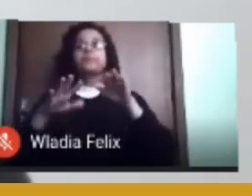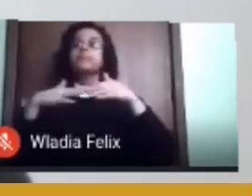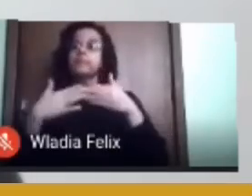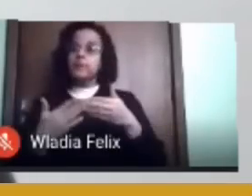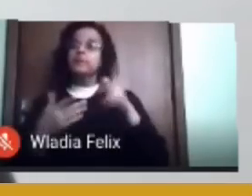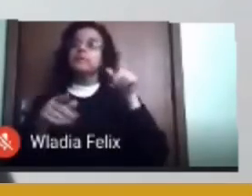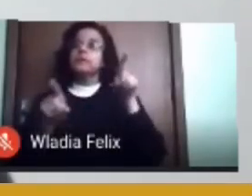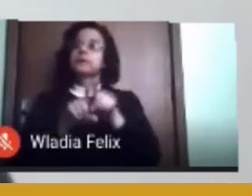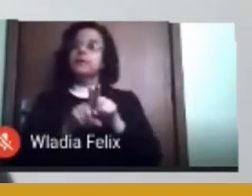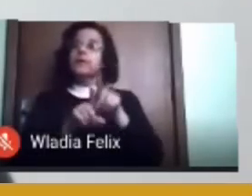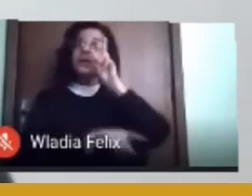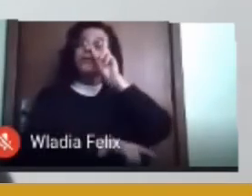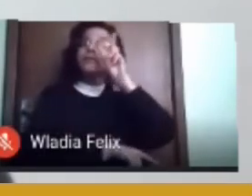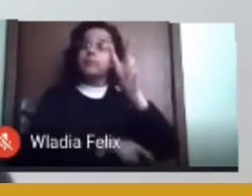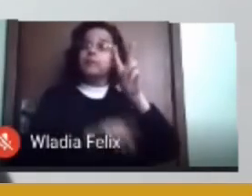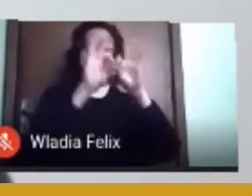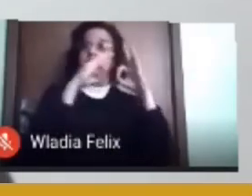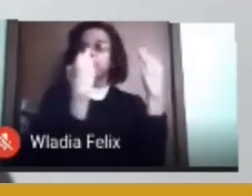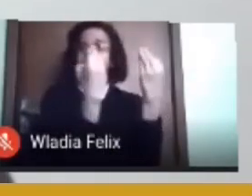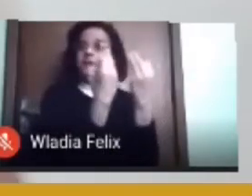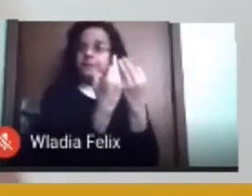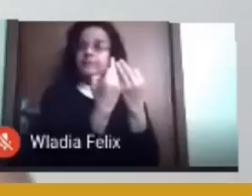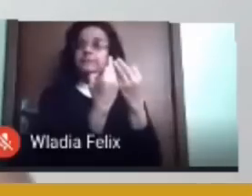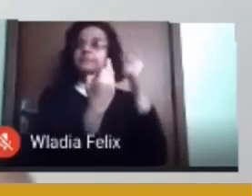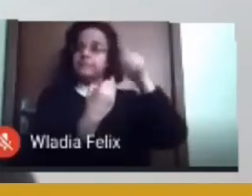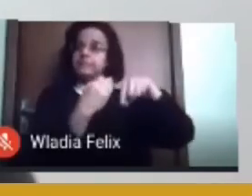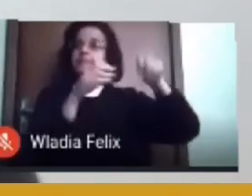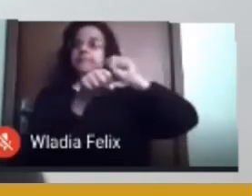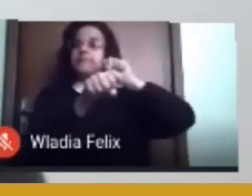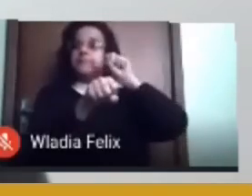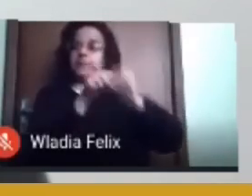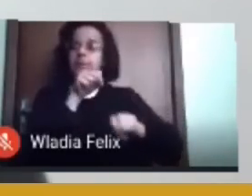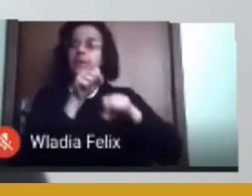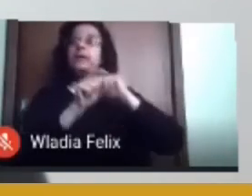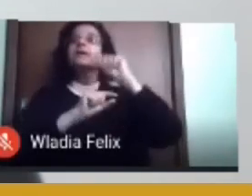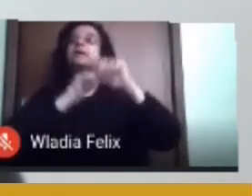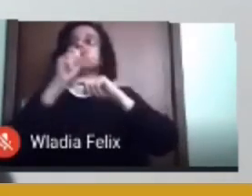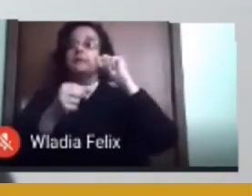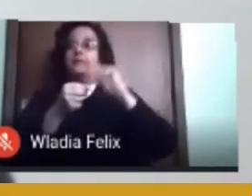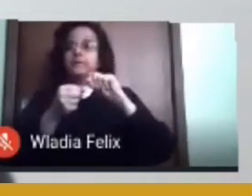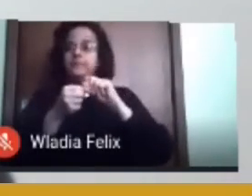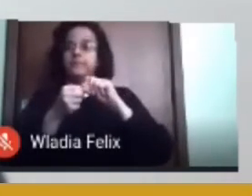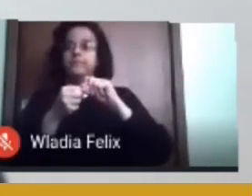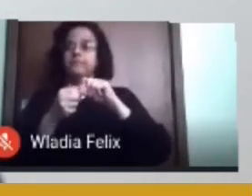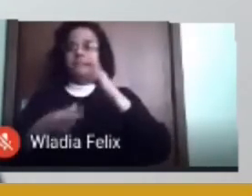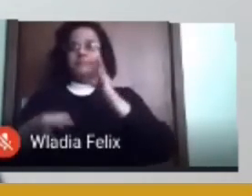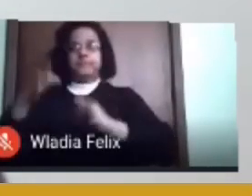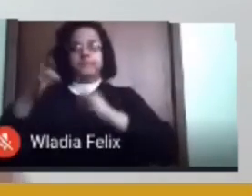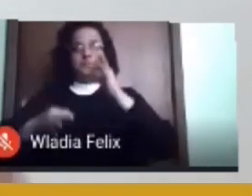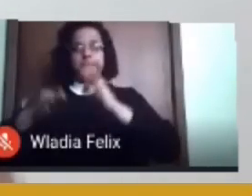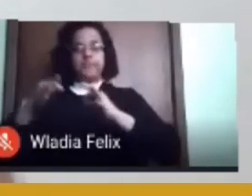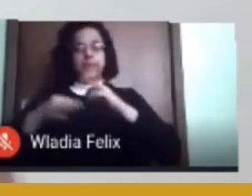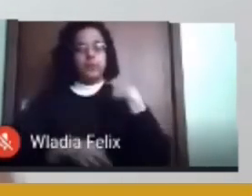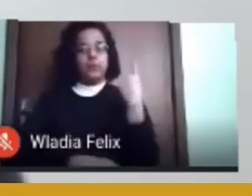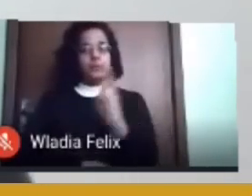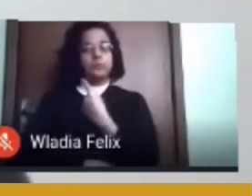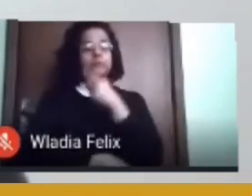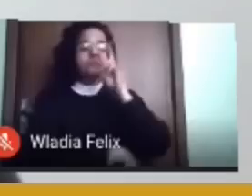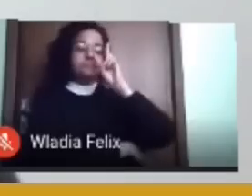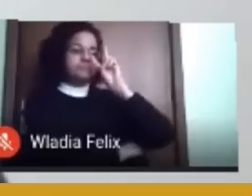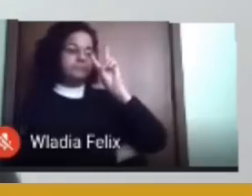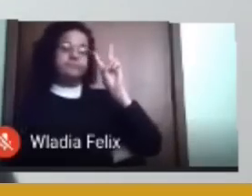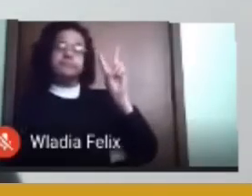é a justiça. Nós vamos ouvir, certo? Temos que ter paciência, temos que ser cautelosos